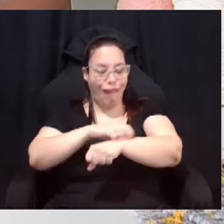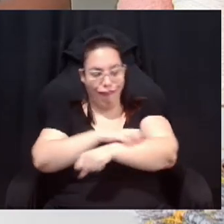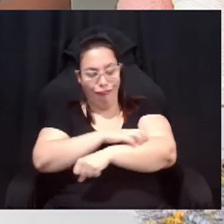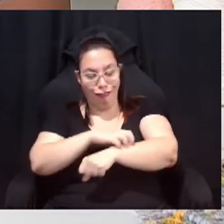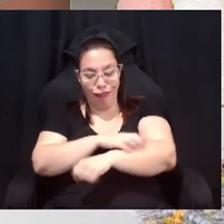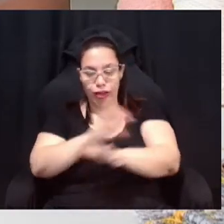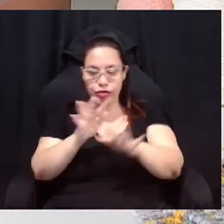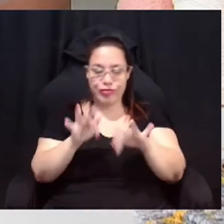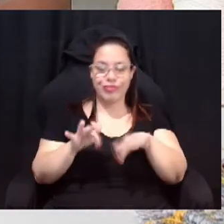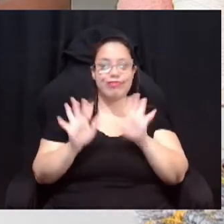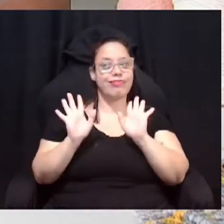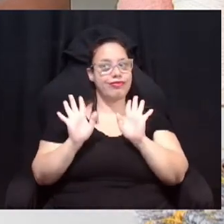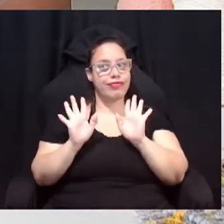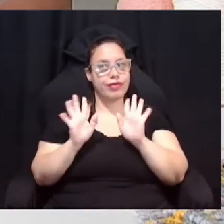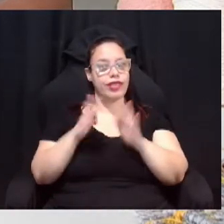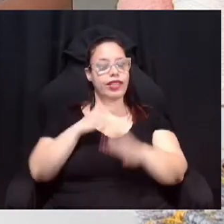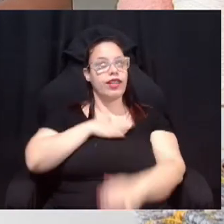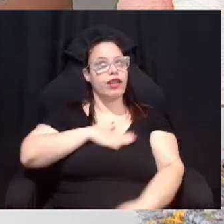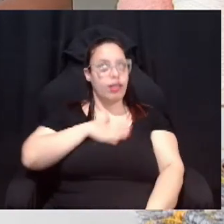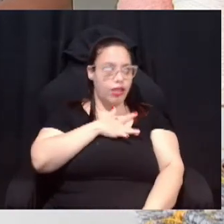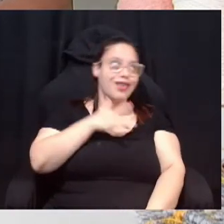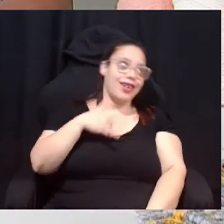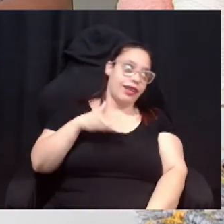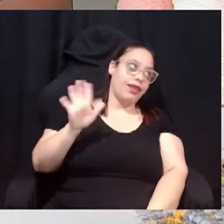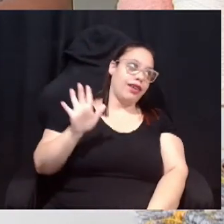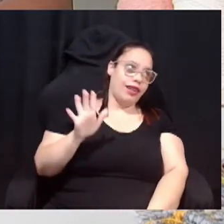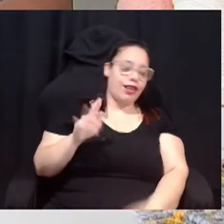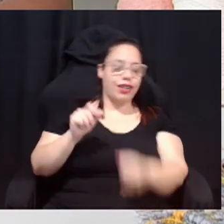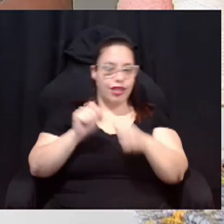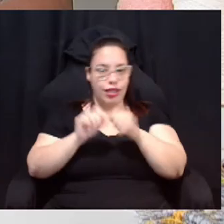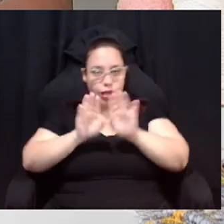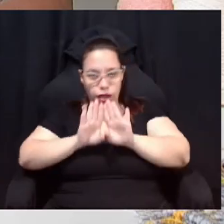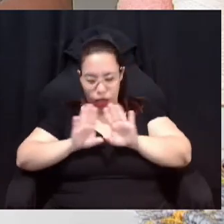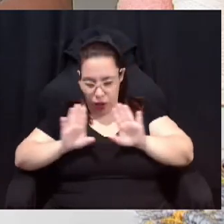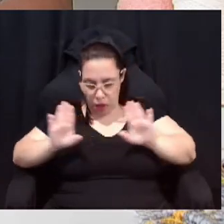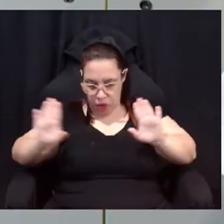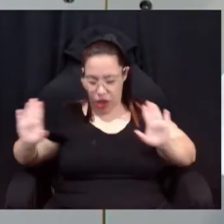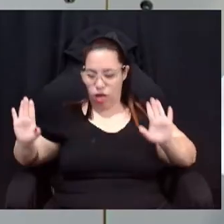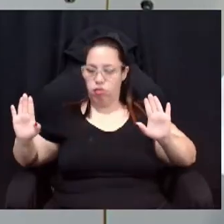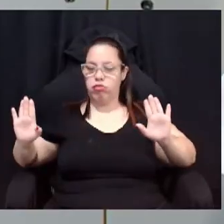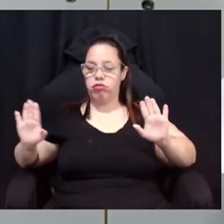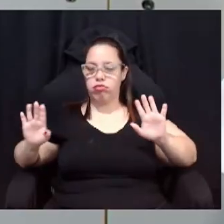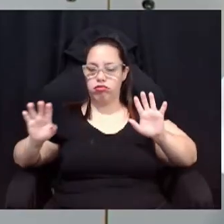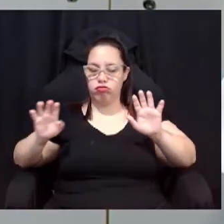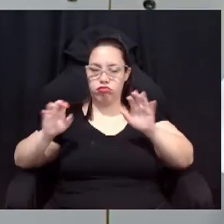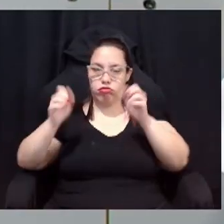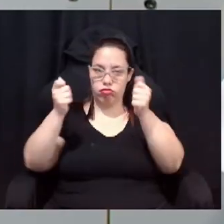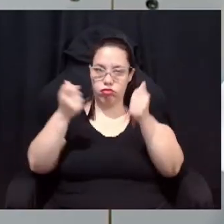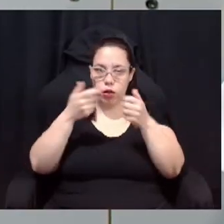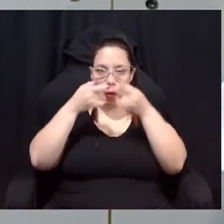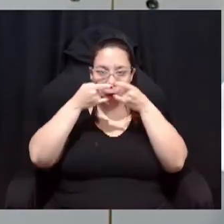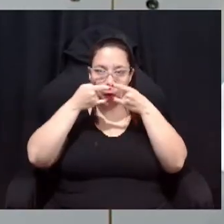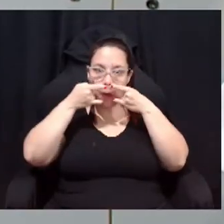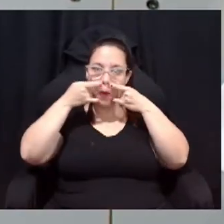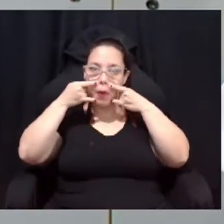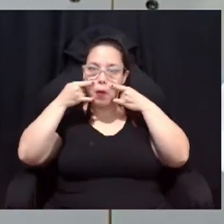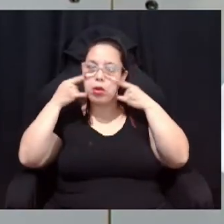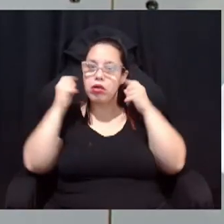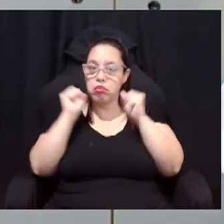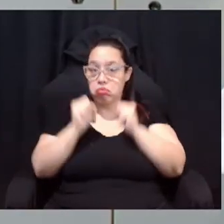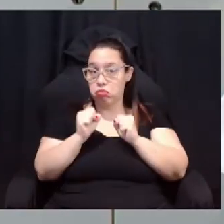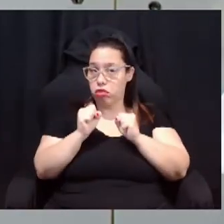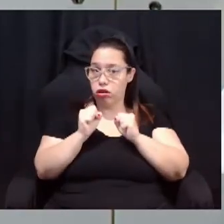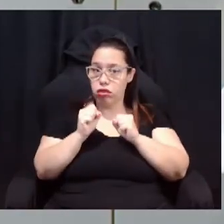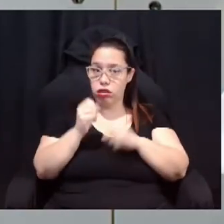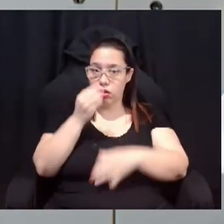Vamos preservar a nossa saúde, faça em um lugar aberto, se tiver uma máscara em casa, pode ser de tecido mesmo, só para